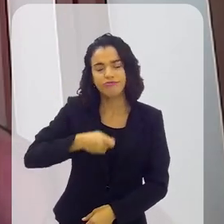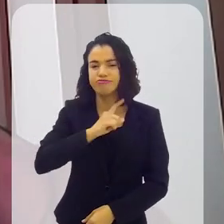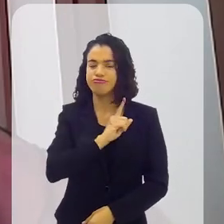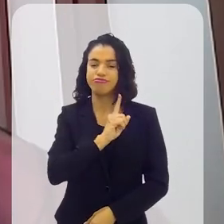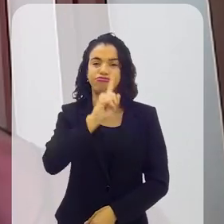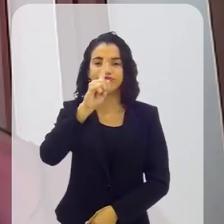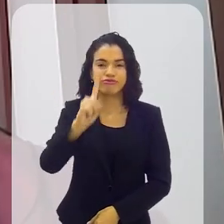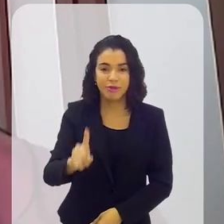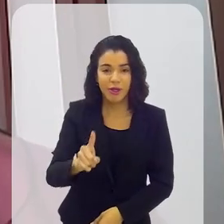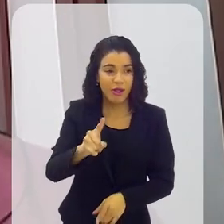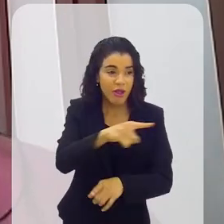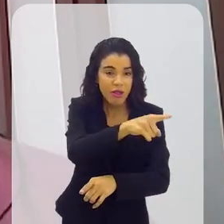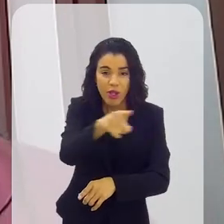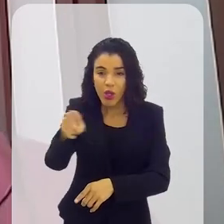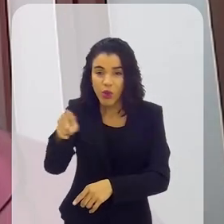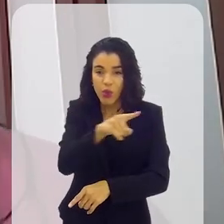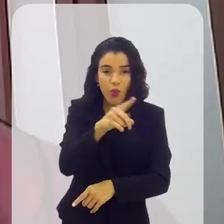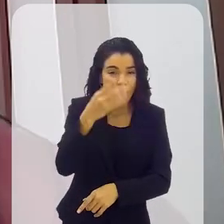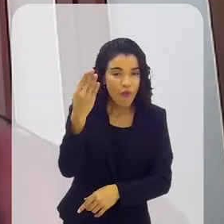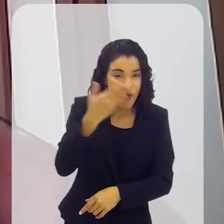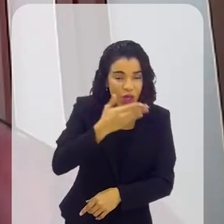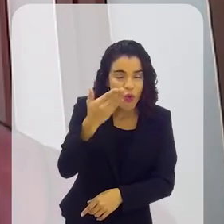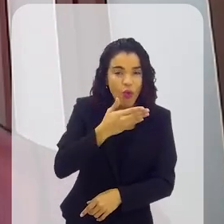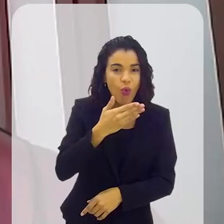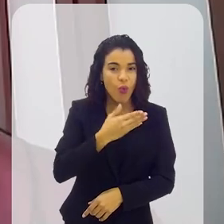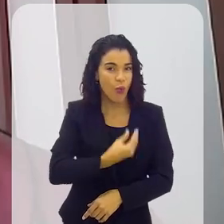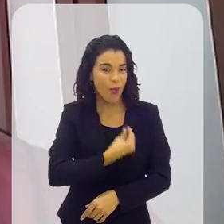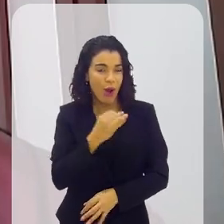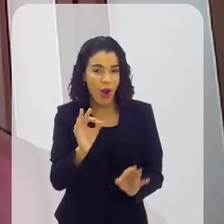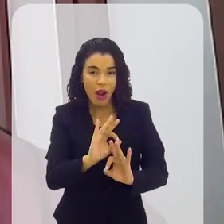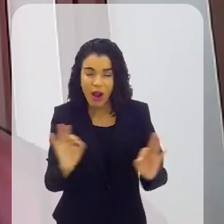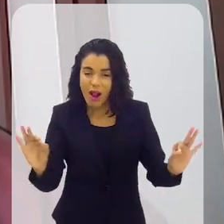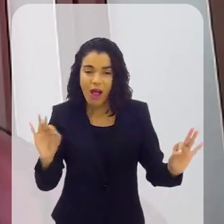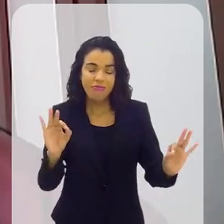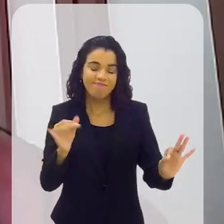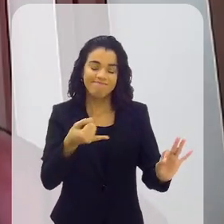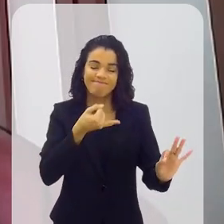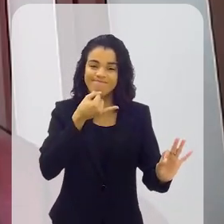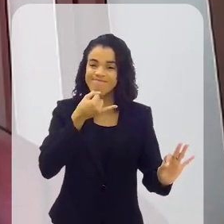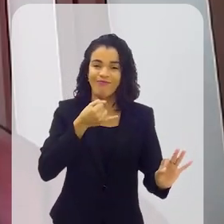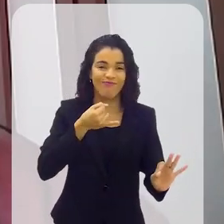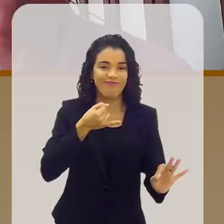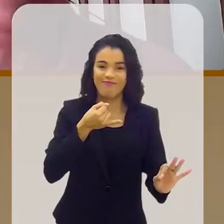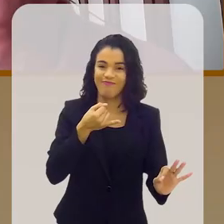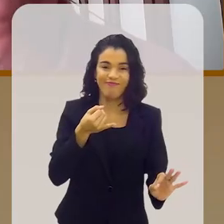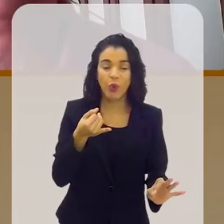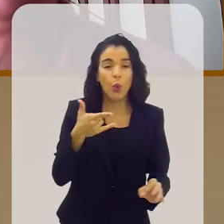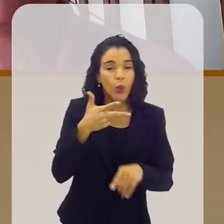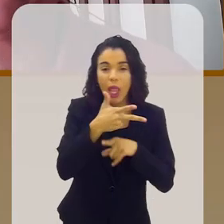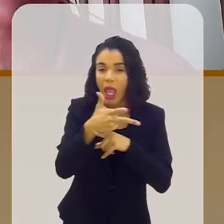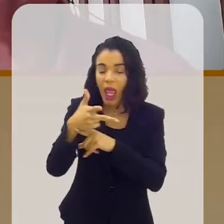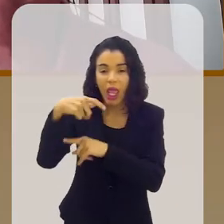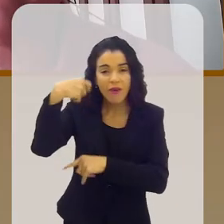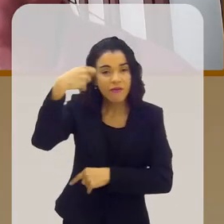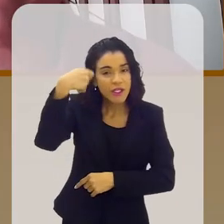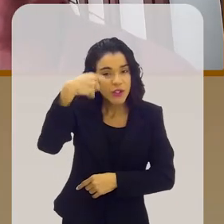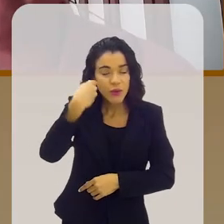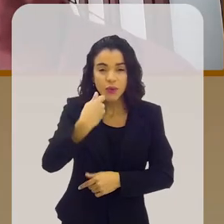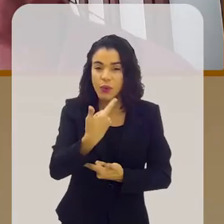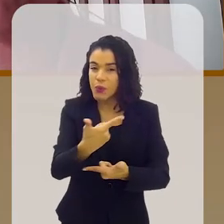era maravilhoso. Quem não viu, infelizmente não vê mais, não se tem imagem daquilo de vídeo,